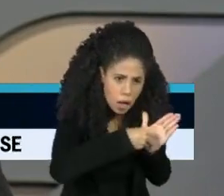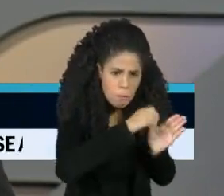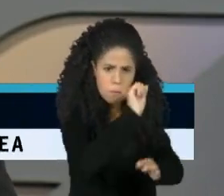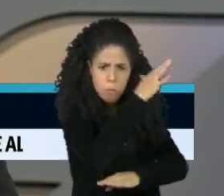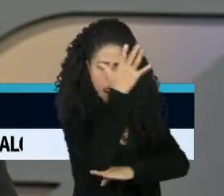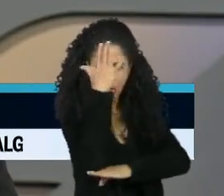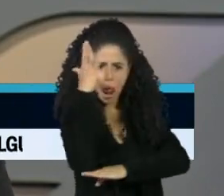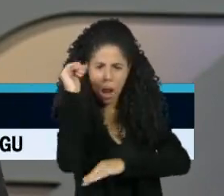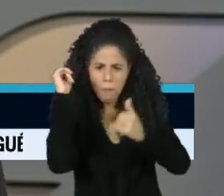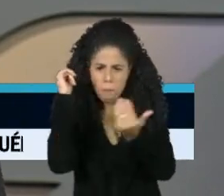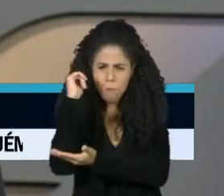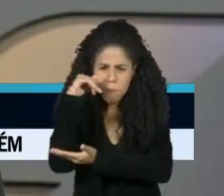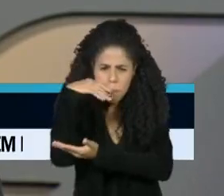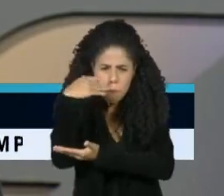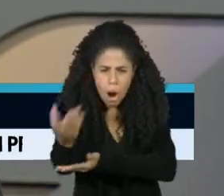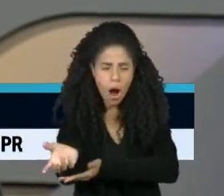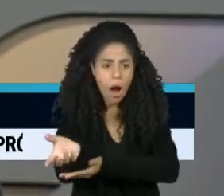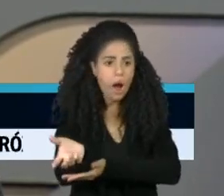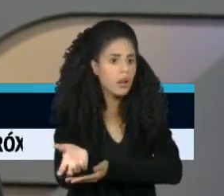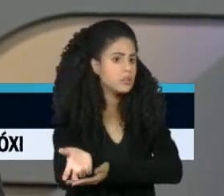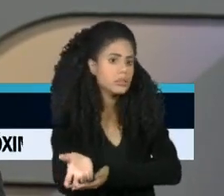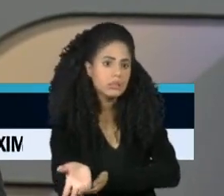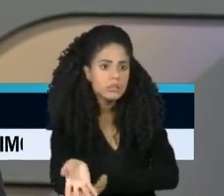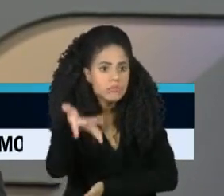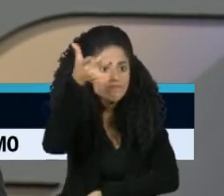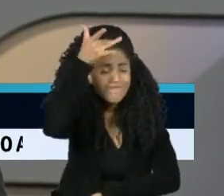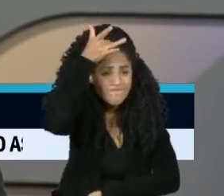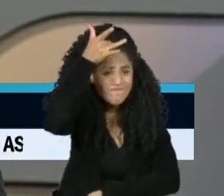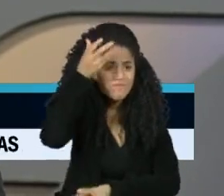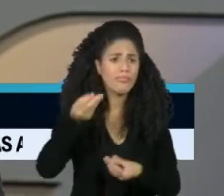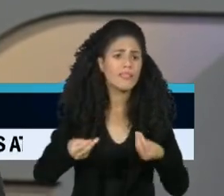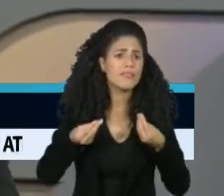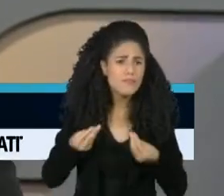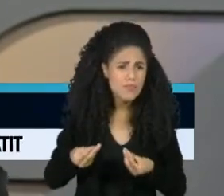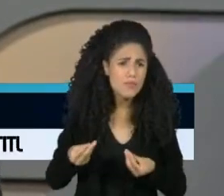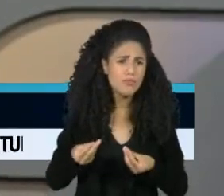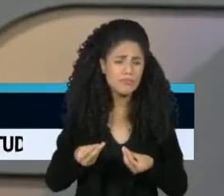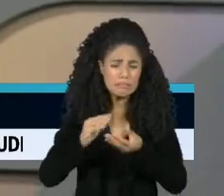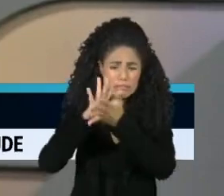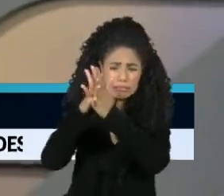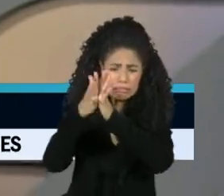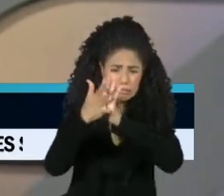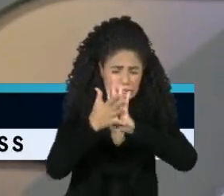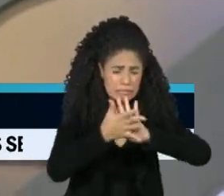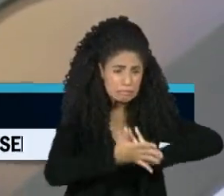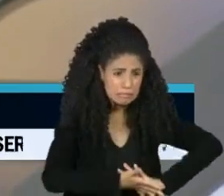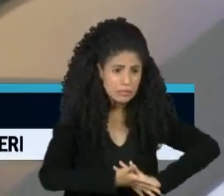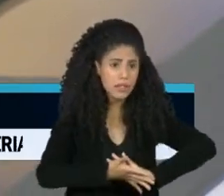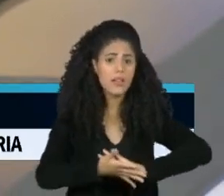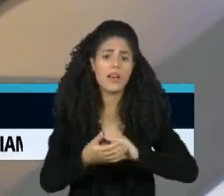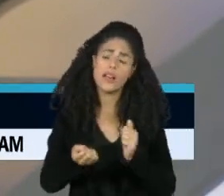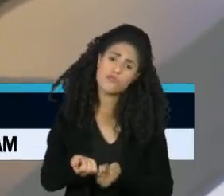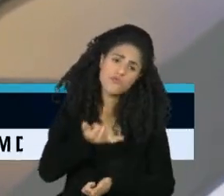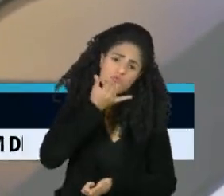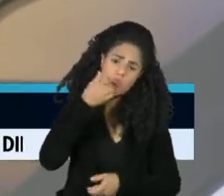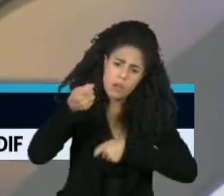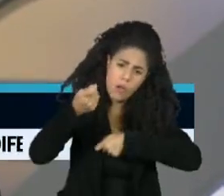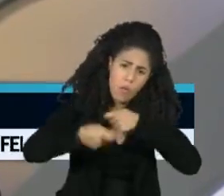Econômica Então você tem dois fatos juntos o anacronismo monstruoso e uma burrice Econômica gigantesca